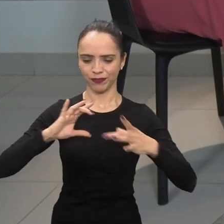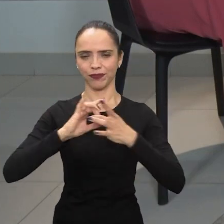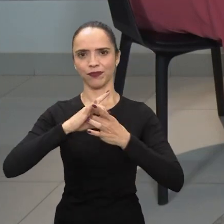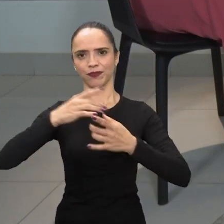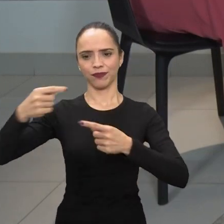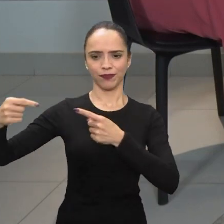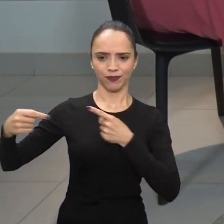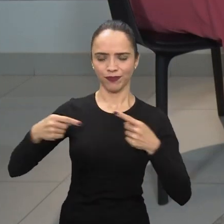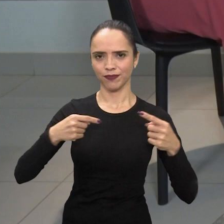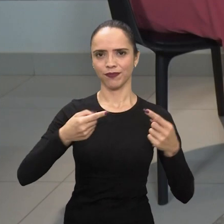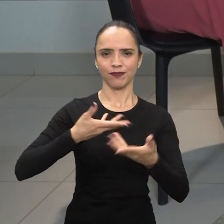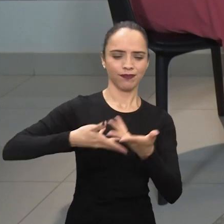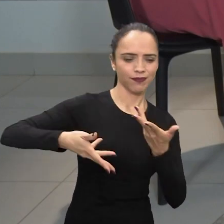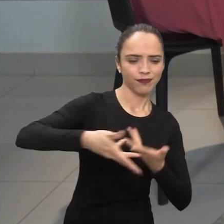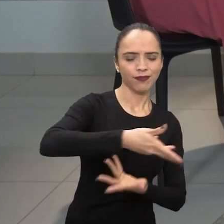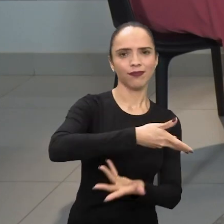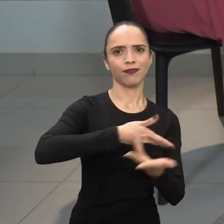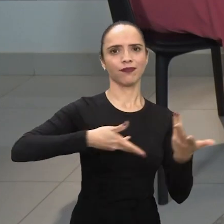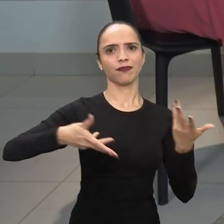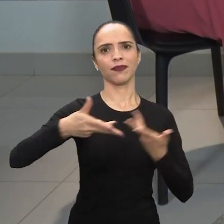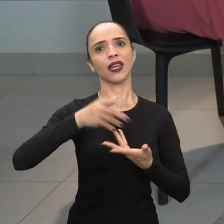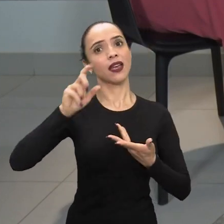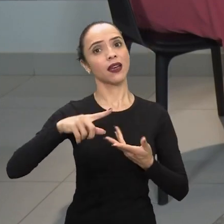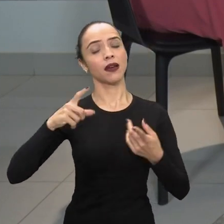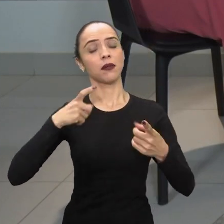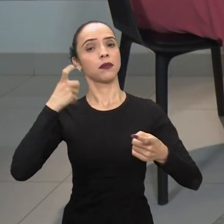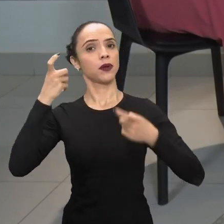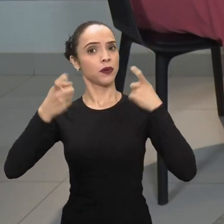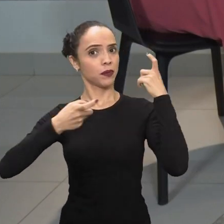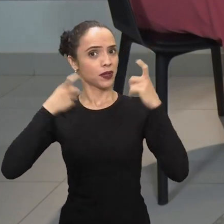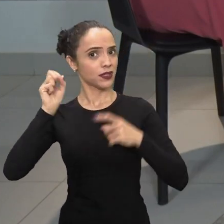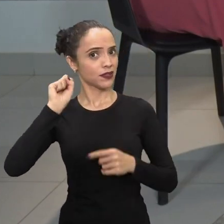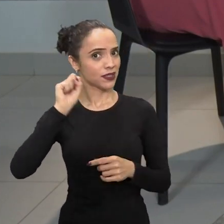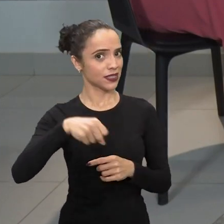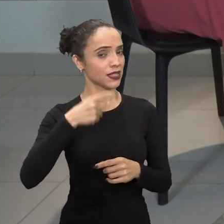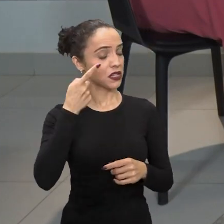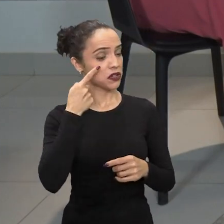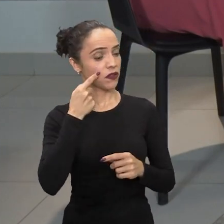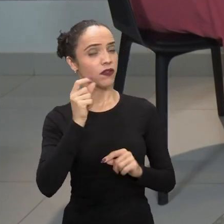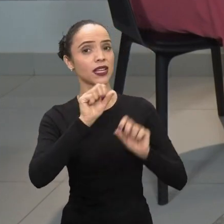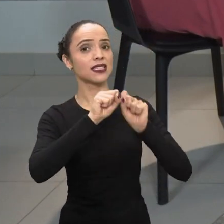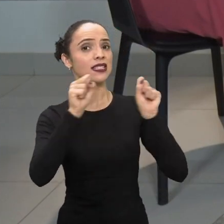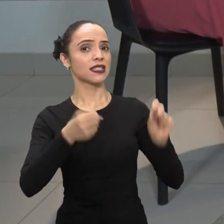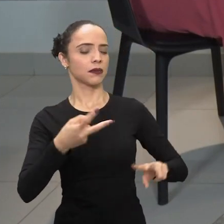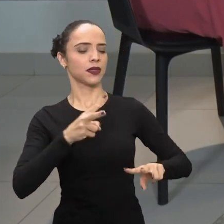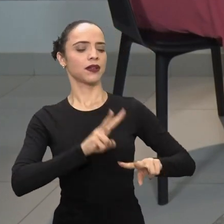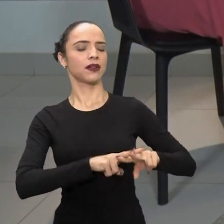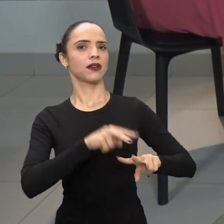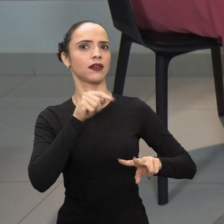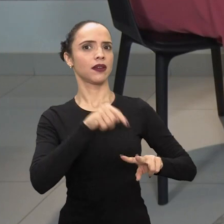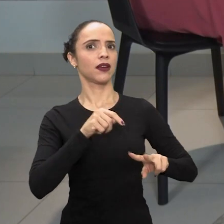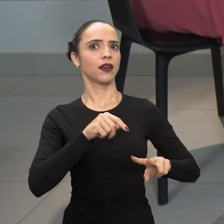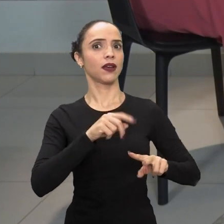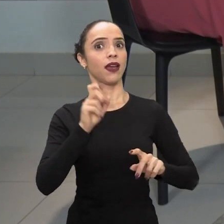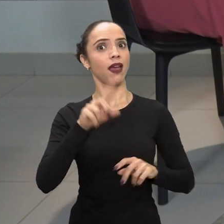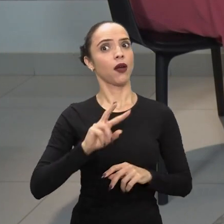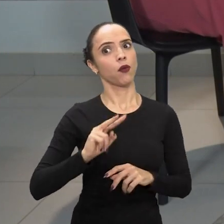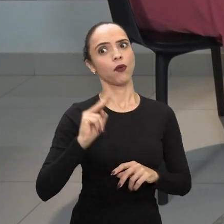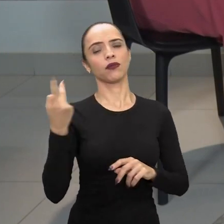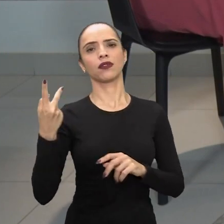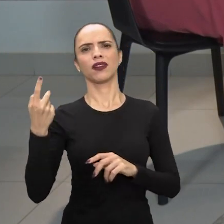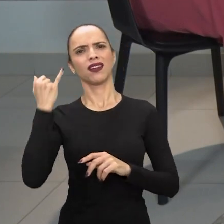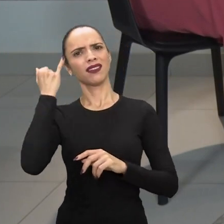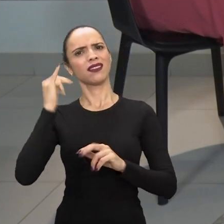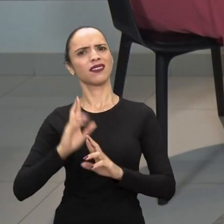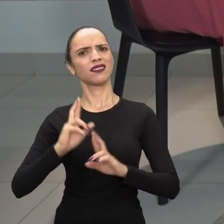então a preocupação também né professora Dalva de reafirmar a seletividade do sistema penal enquanto uma contrariedade a política